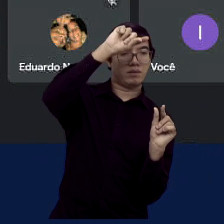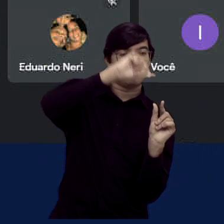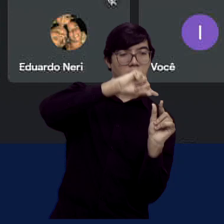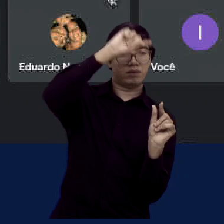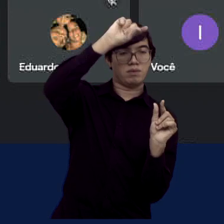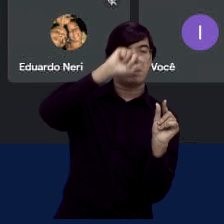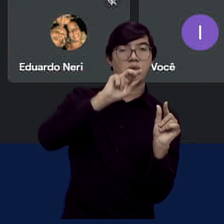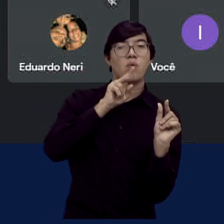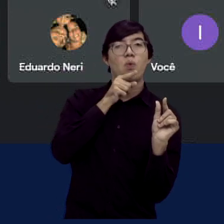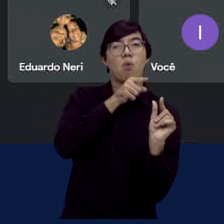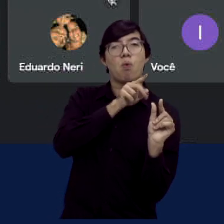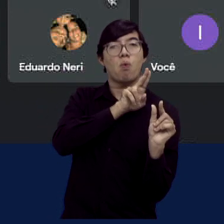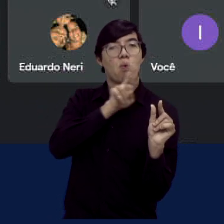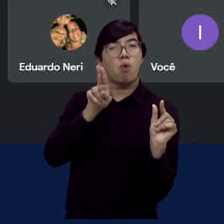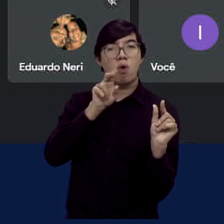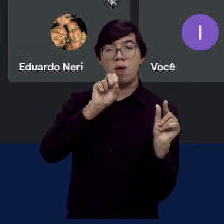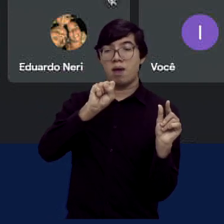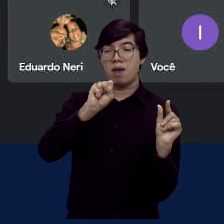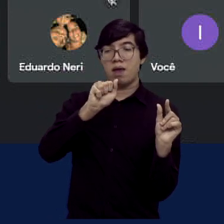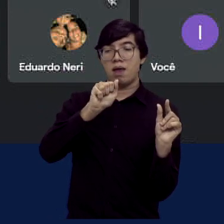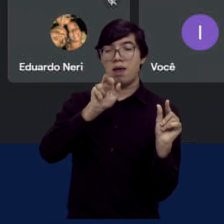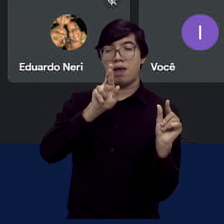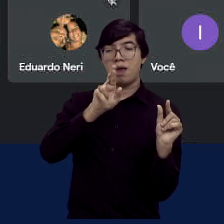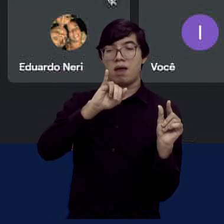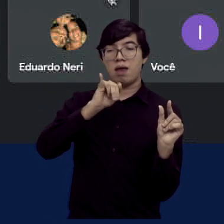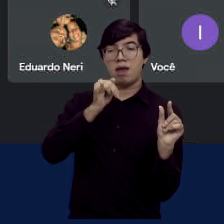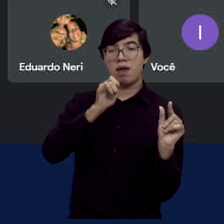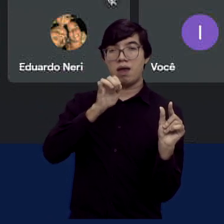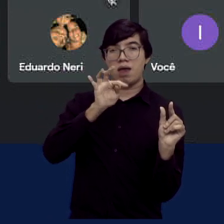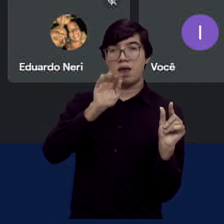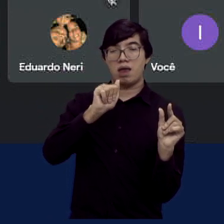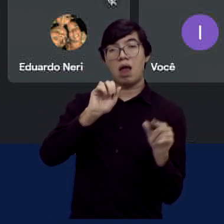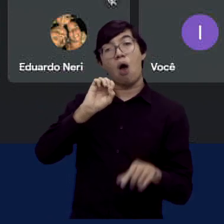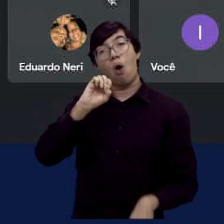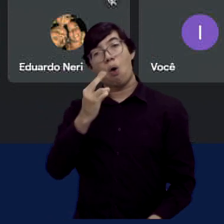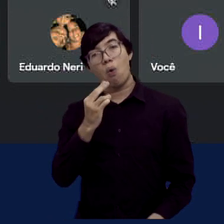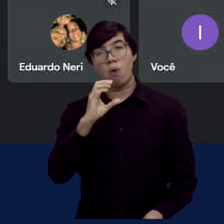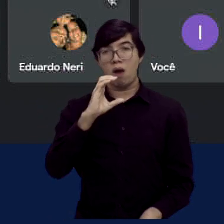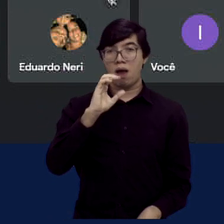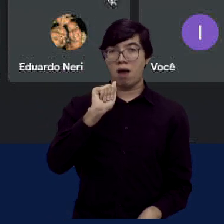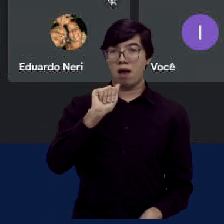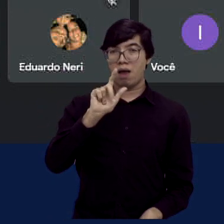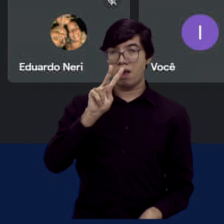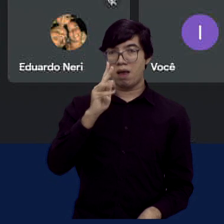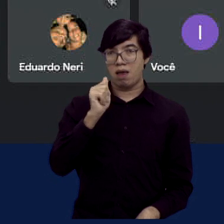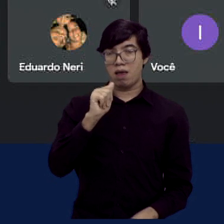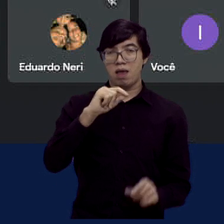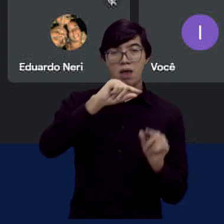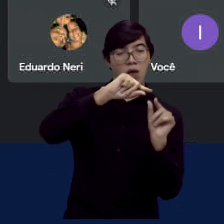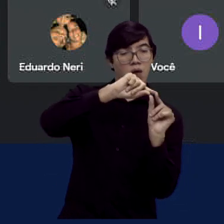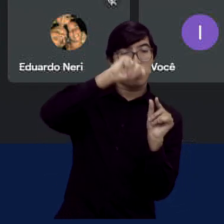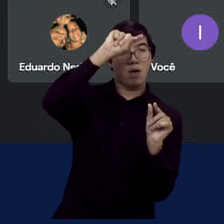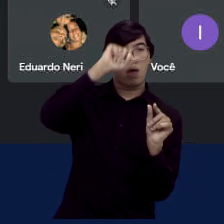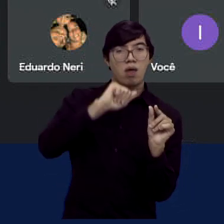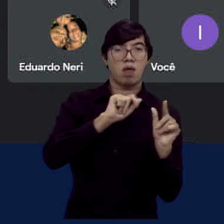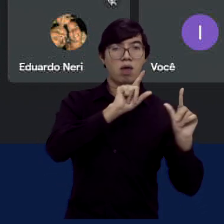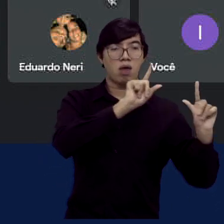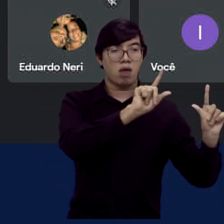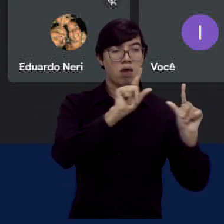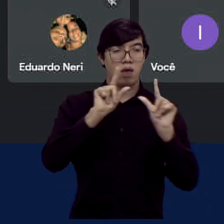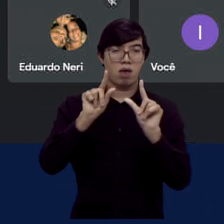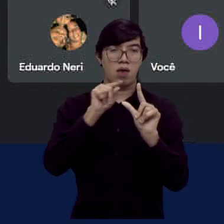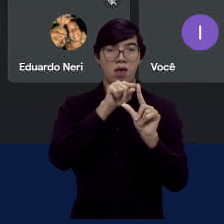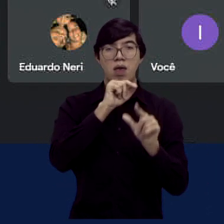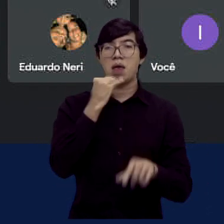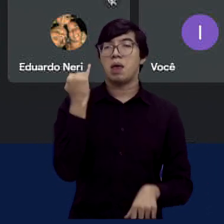calha. O Scott McCloud e o Daniel Brandão, eles costumam dizer que esse é um dos elementos mais importantes do quadrinho. Por